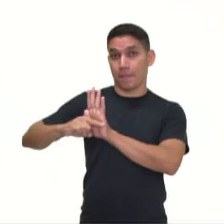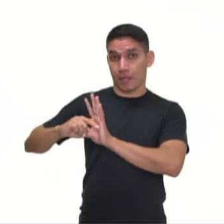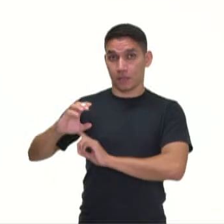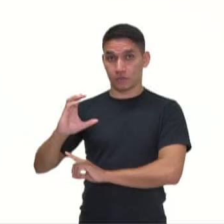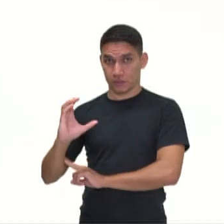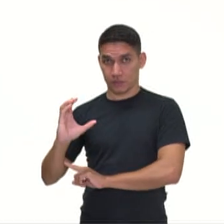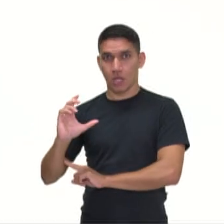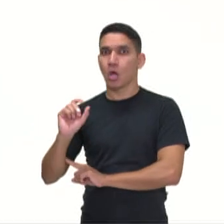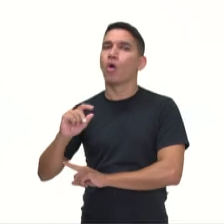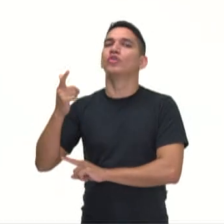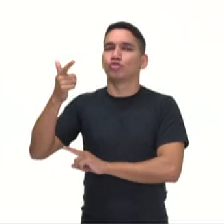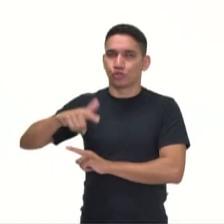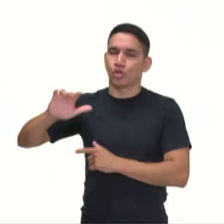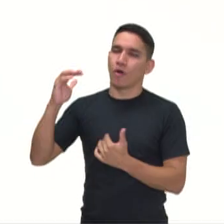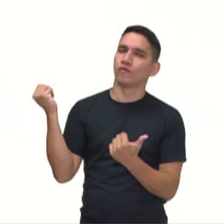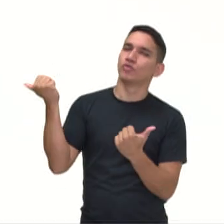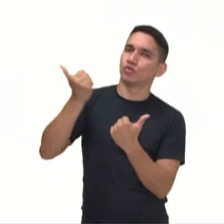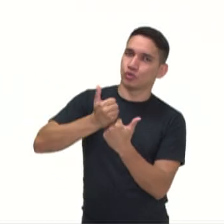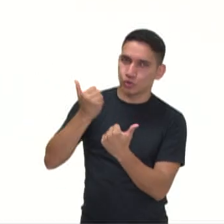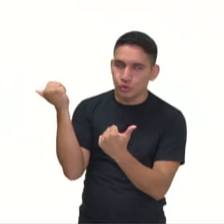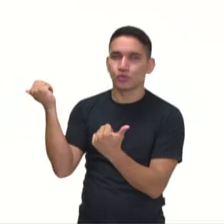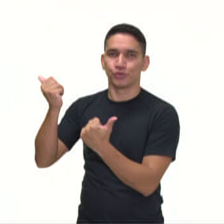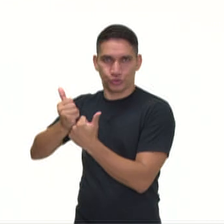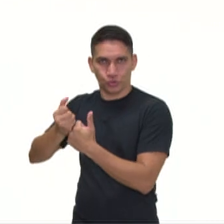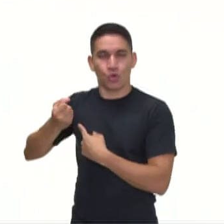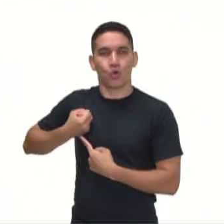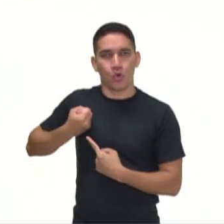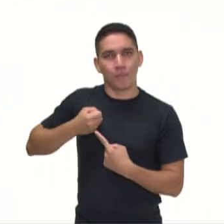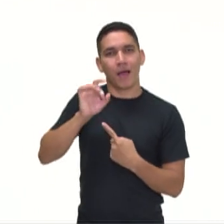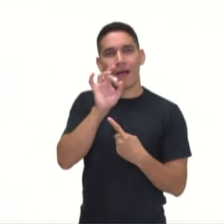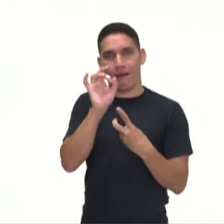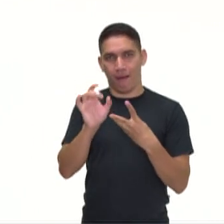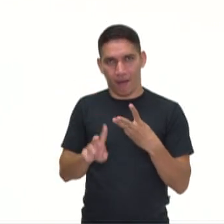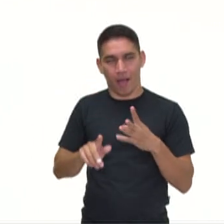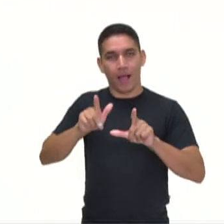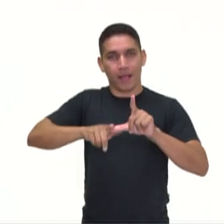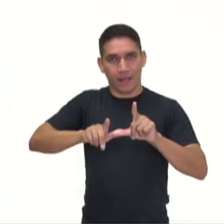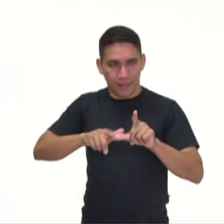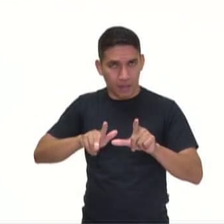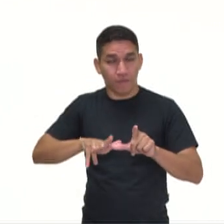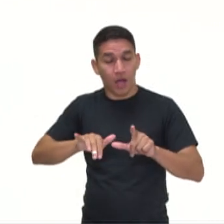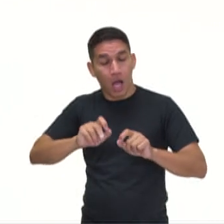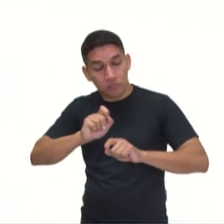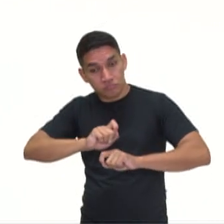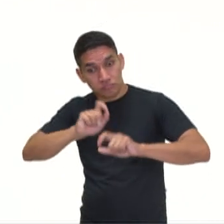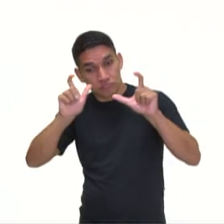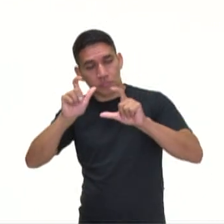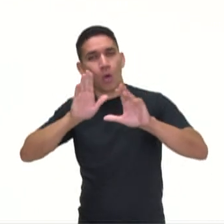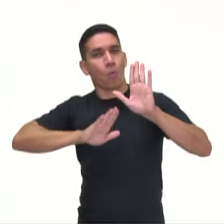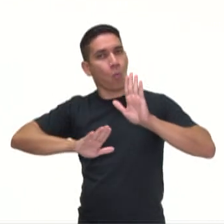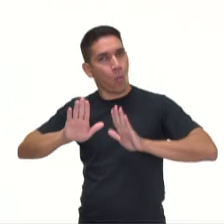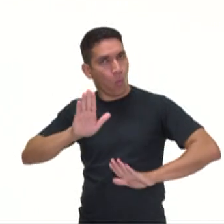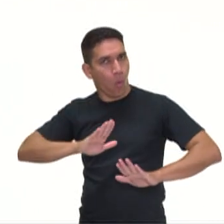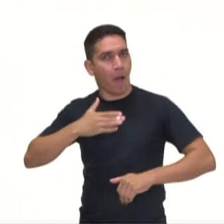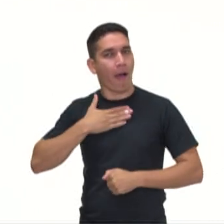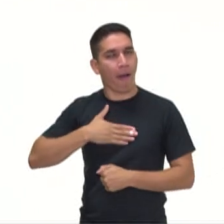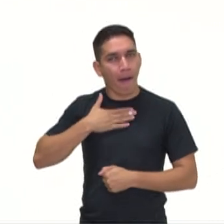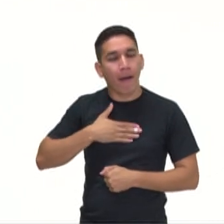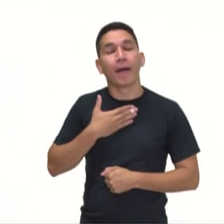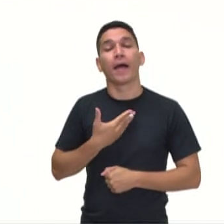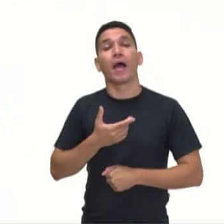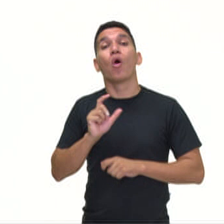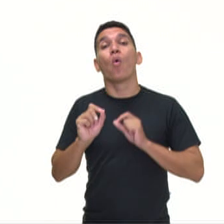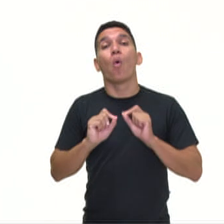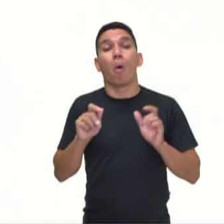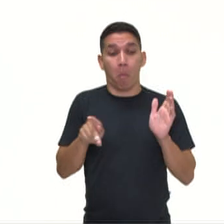Então, novamente, você vai substituir os valores de cada letra e vai cuidar com o sinal que é da operação